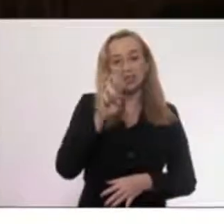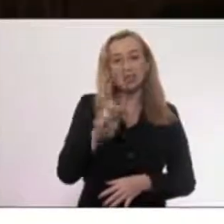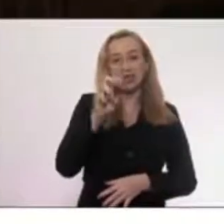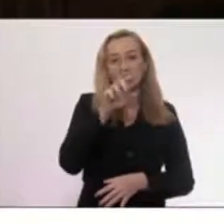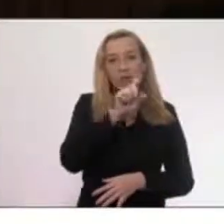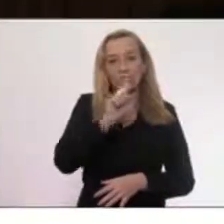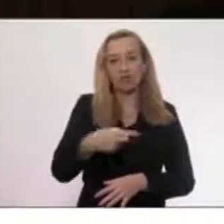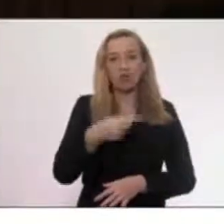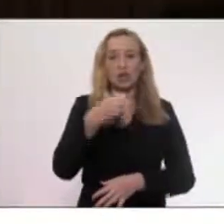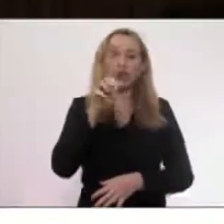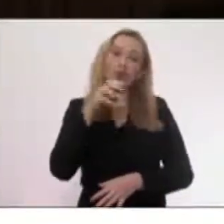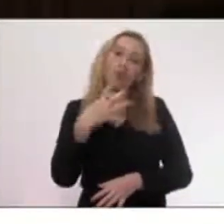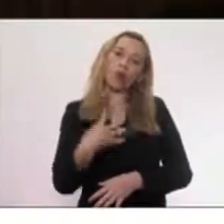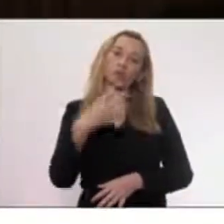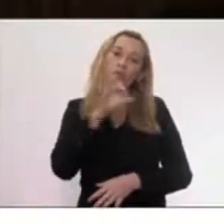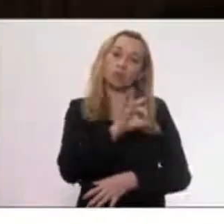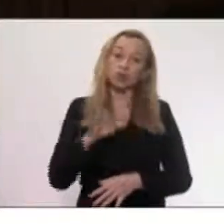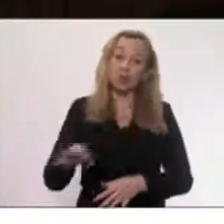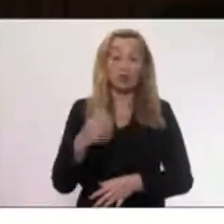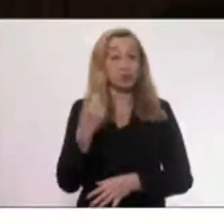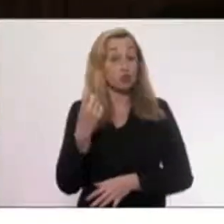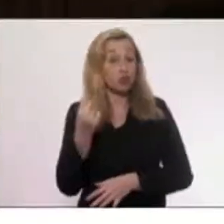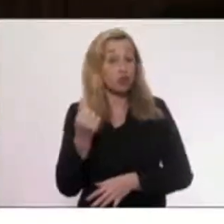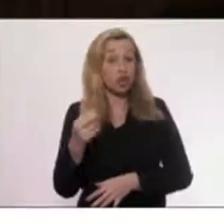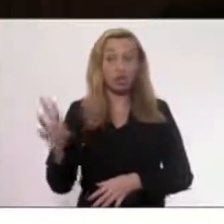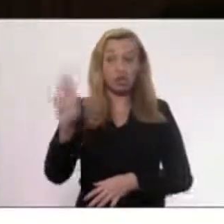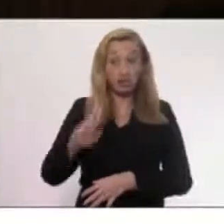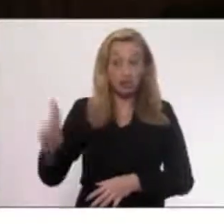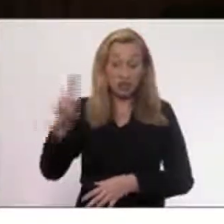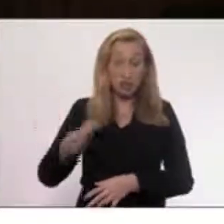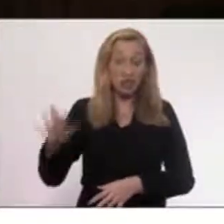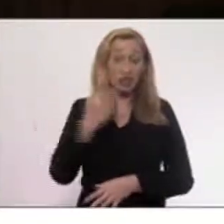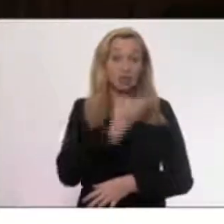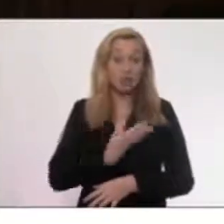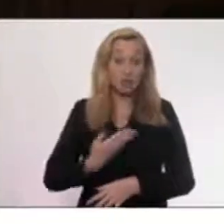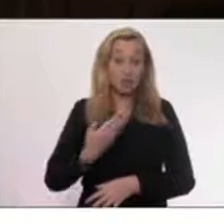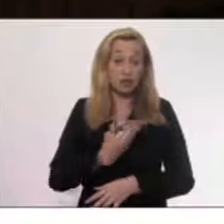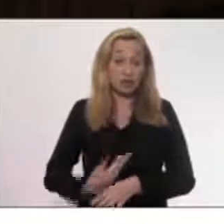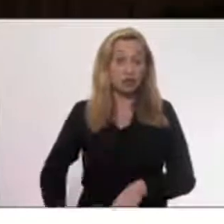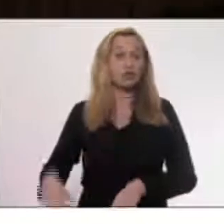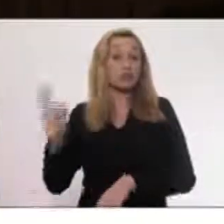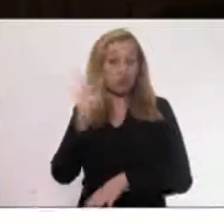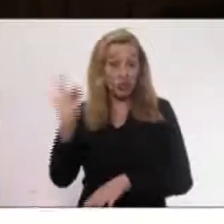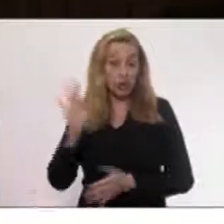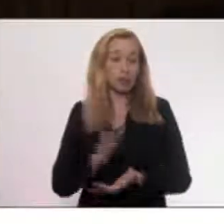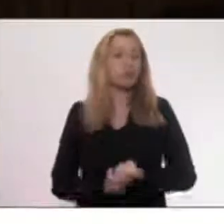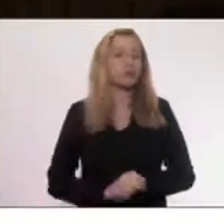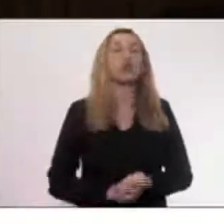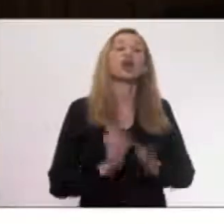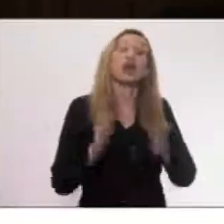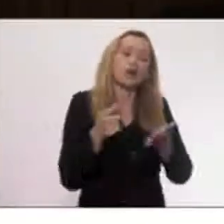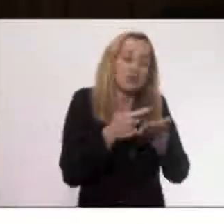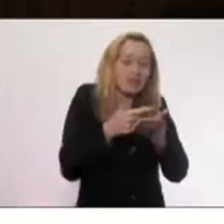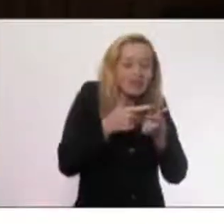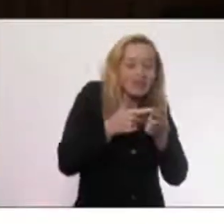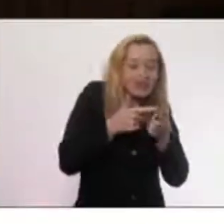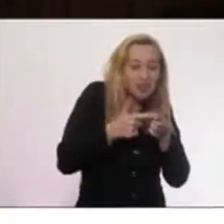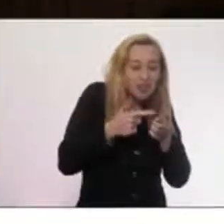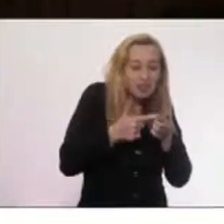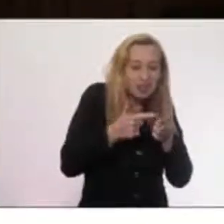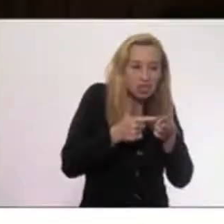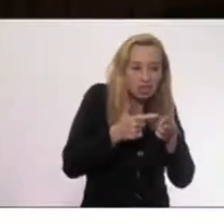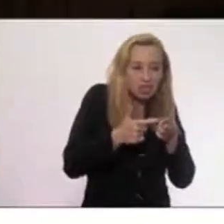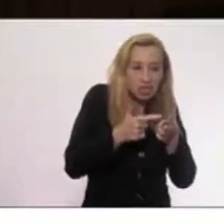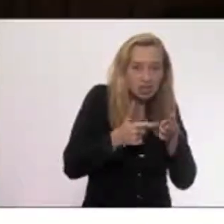85,34% do total do orçamento das universidades e institutos federais. Então, boa parte desse orçamento é um